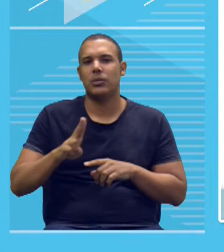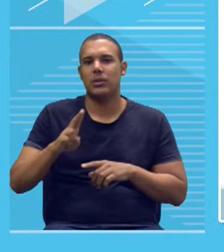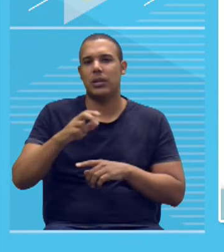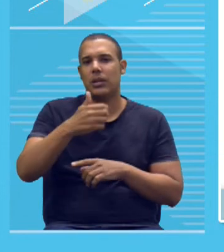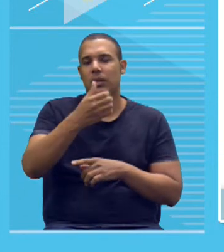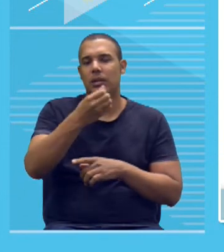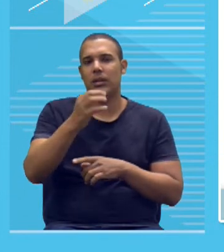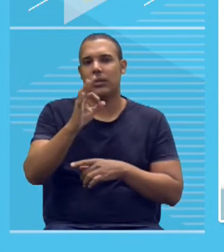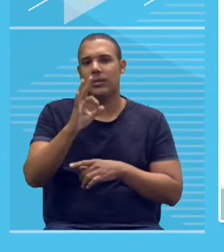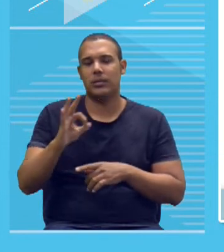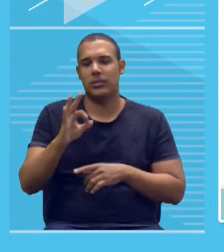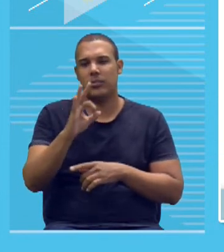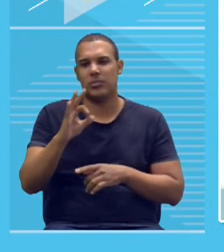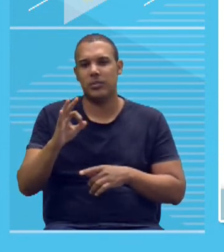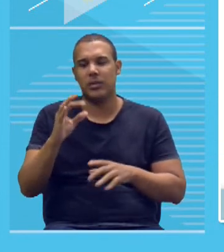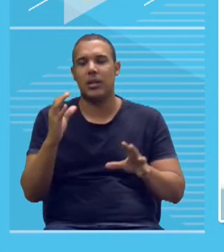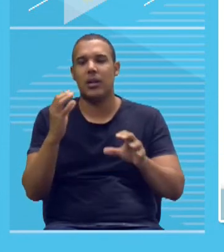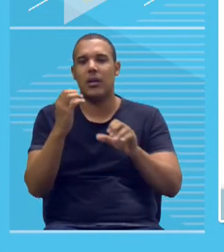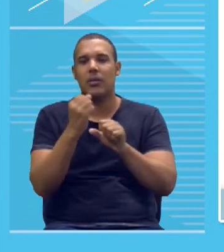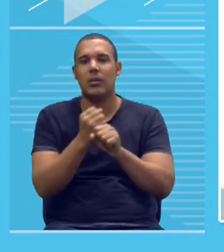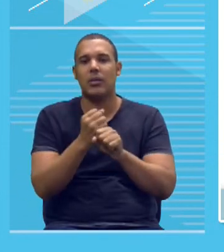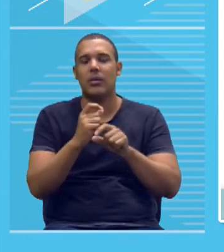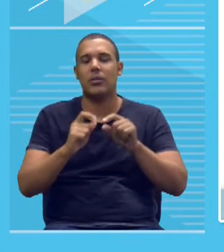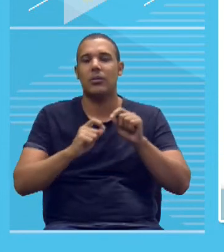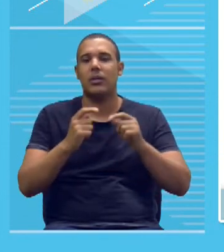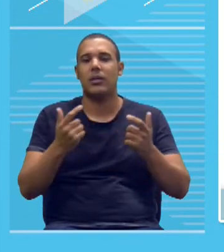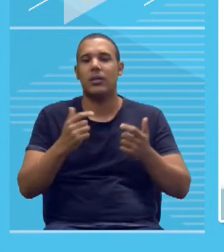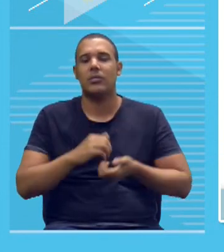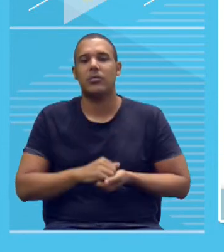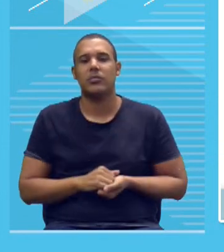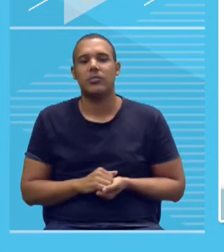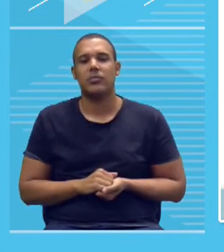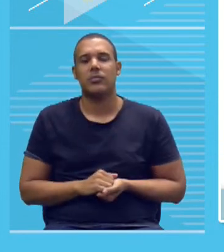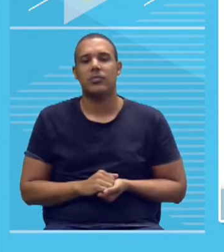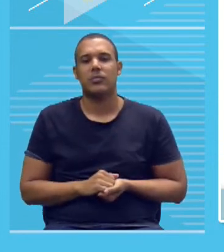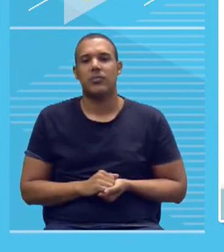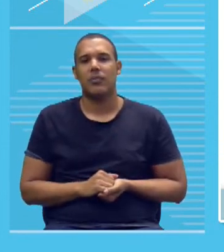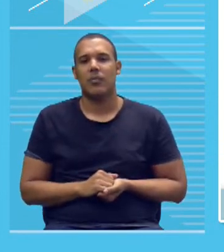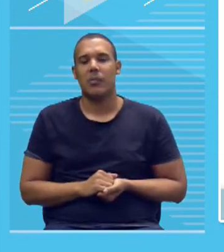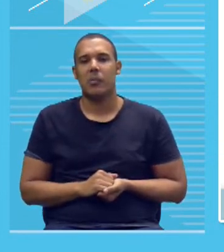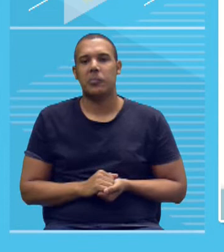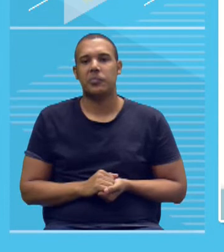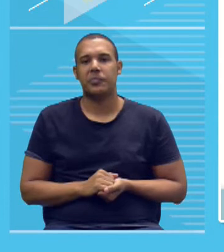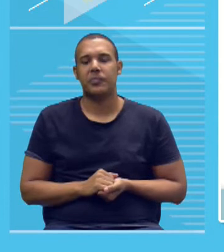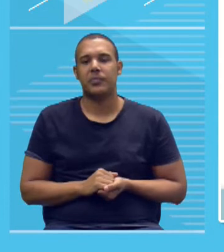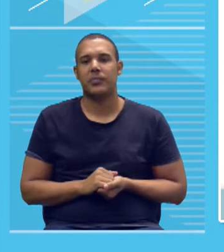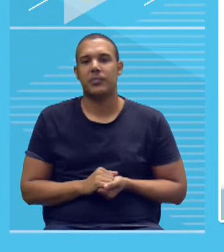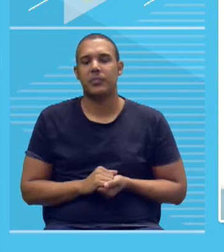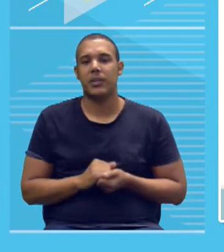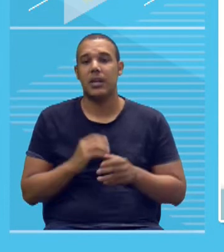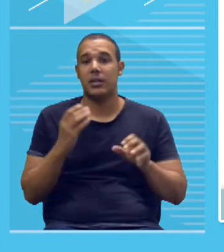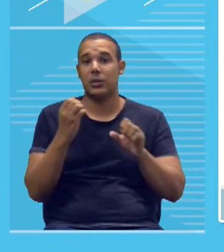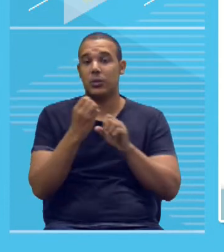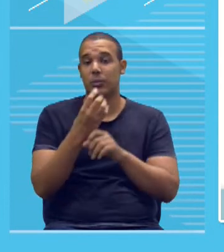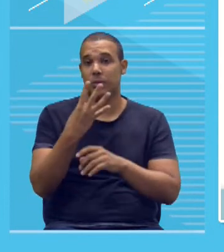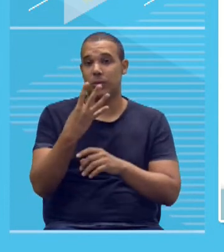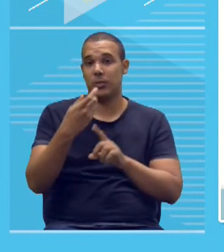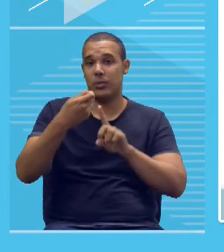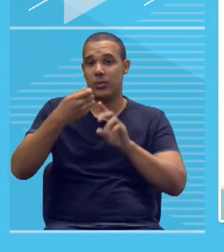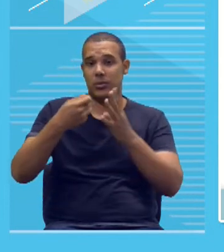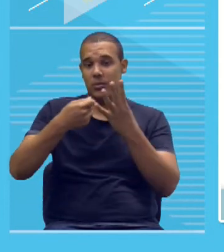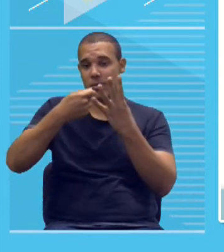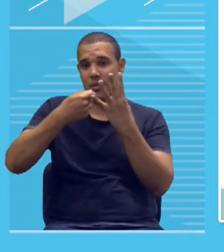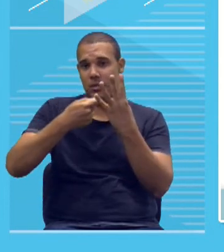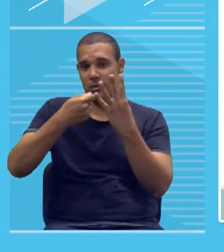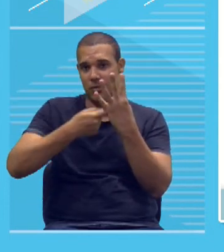você tá calculando para mim Quantos por cento foi cobrado nos quatro meses 16 por